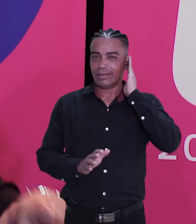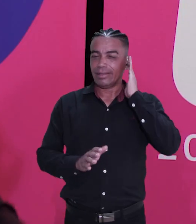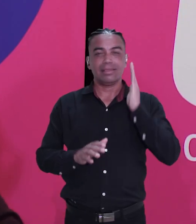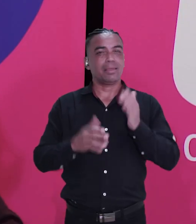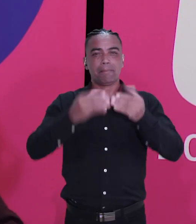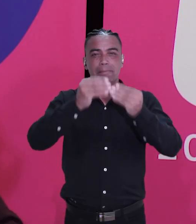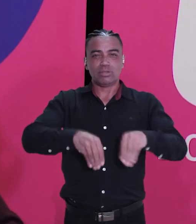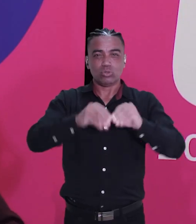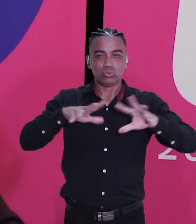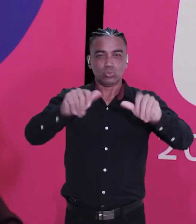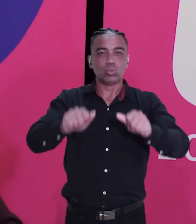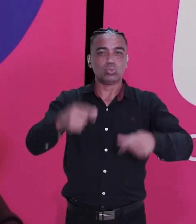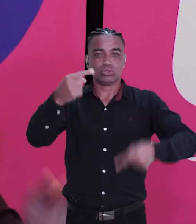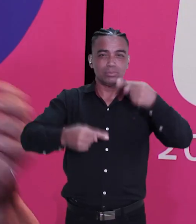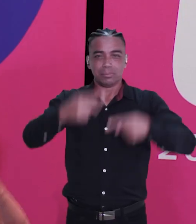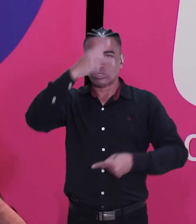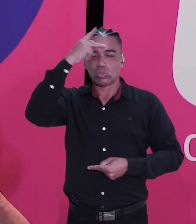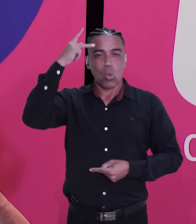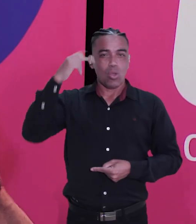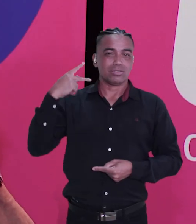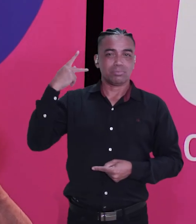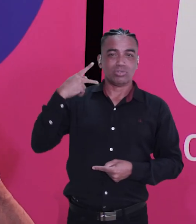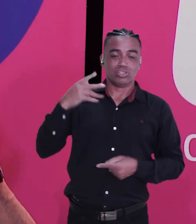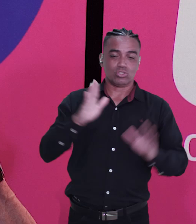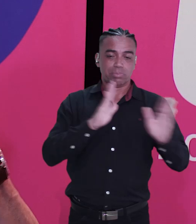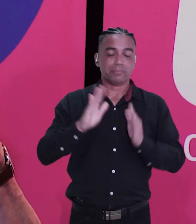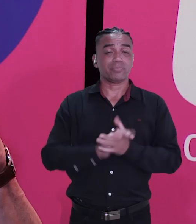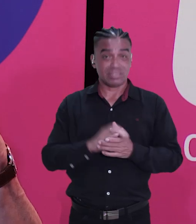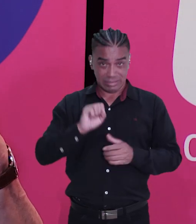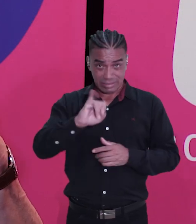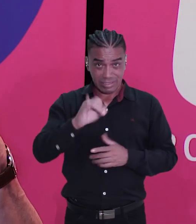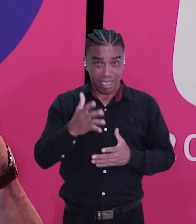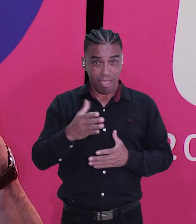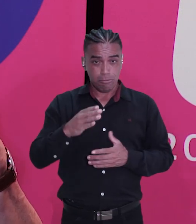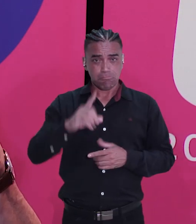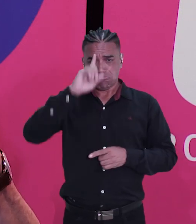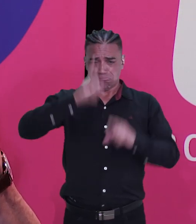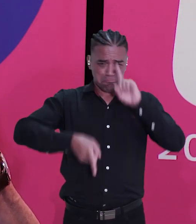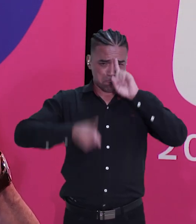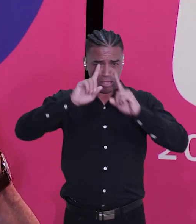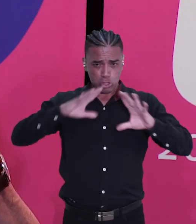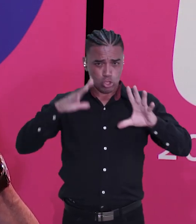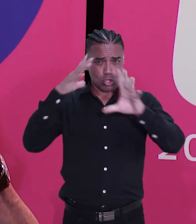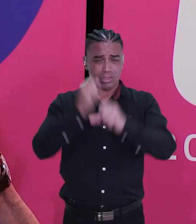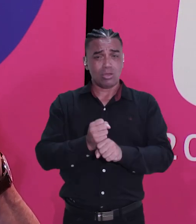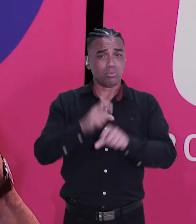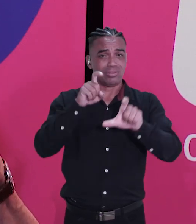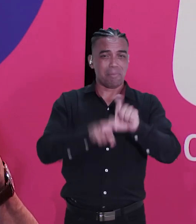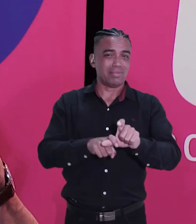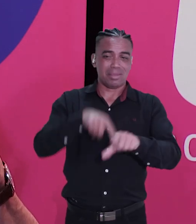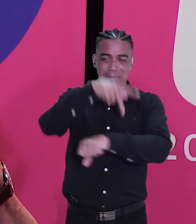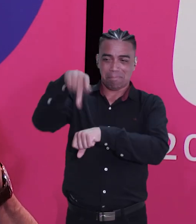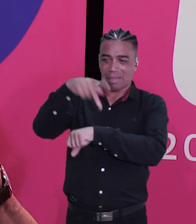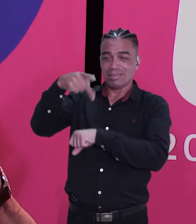ofuscou todos os políticos da época. E uma coisa importante, se você quer ter o poder total, você não pode depender de nenhum